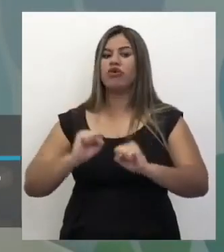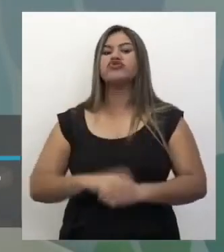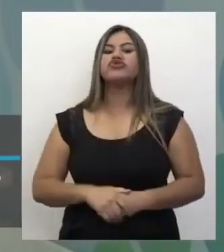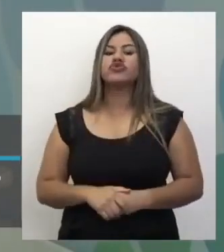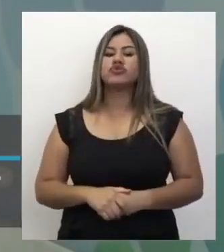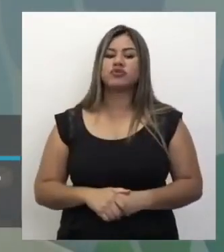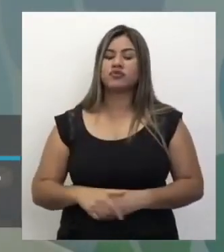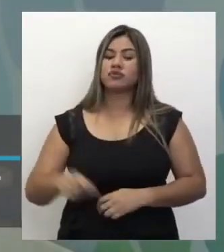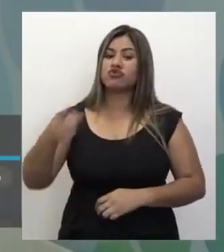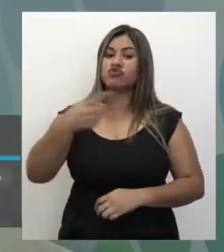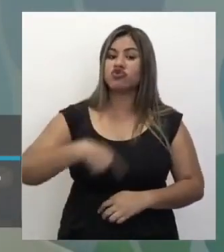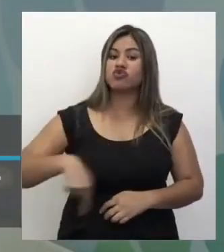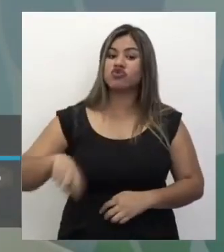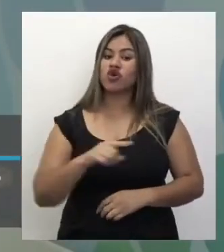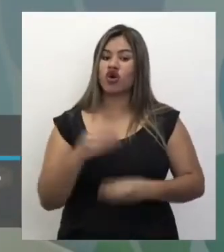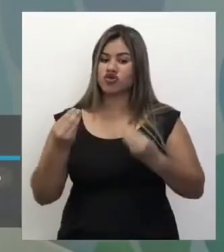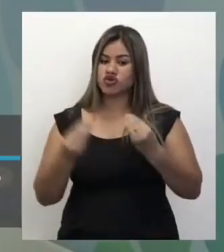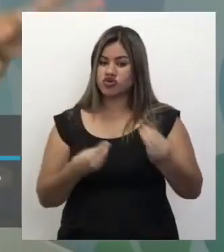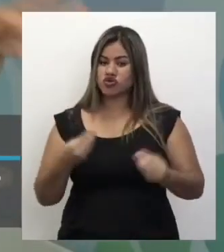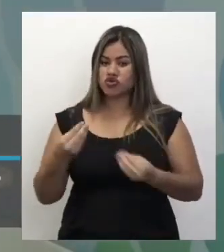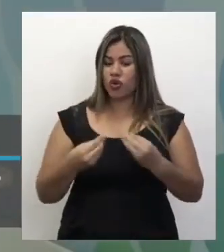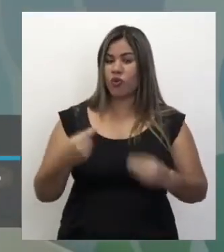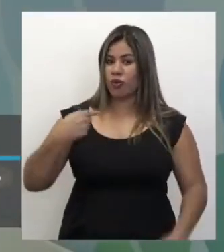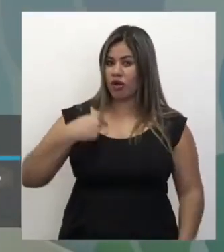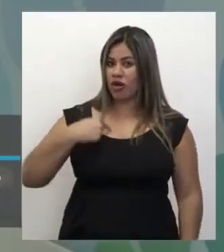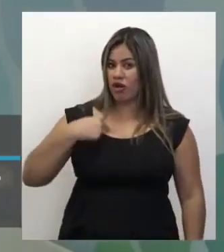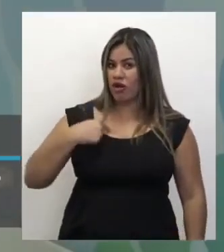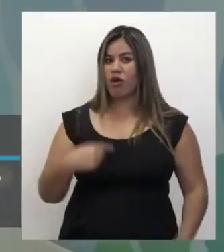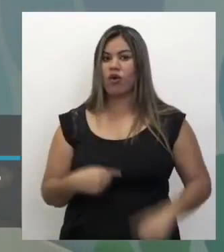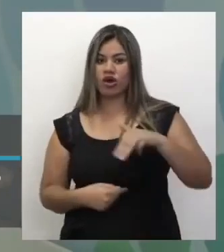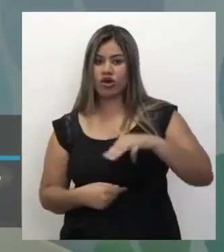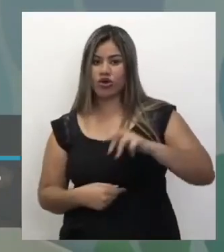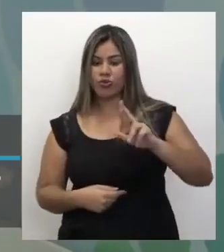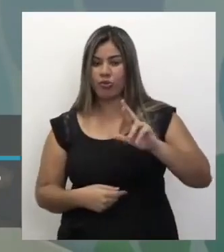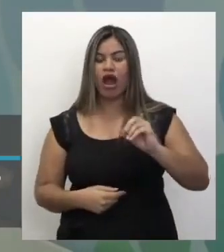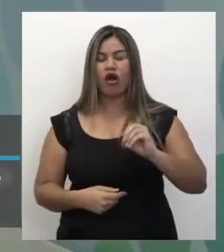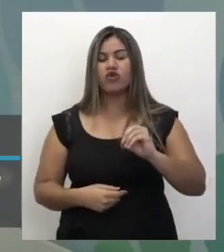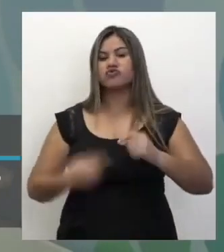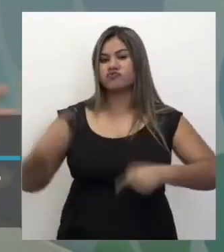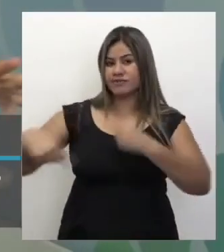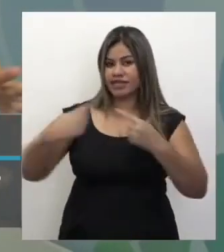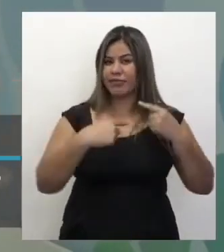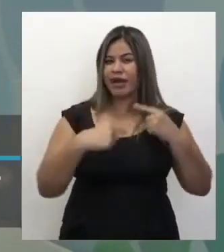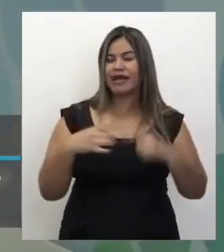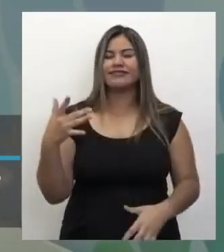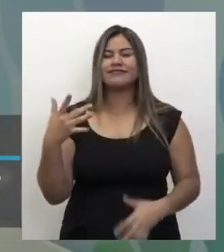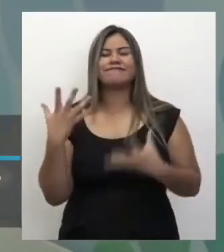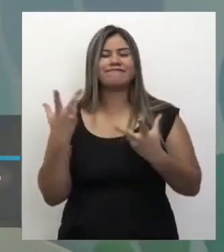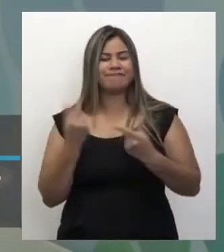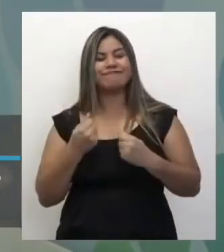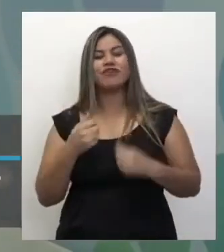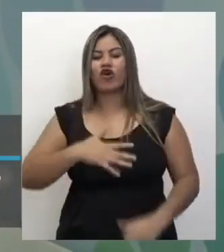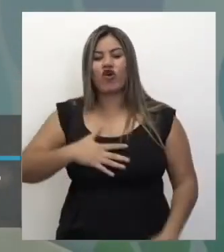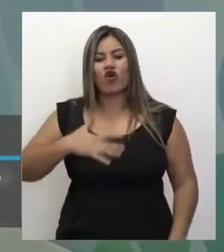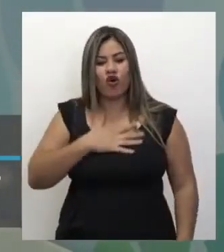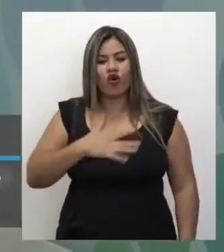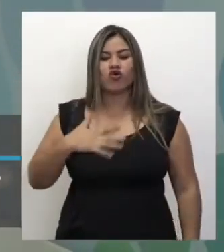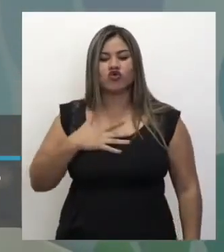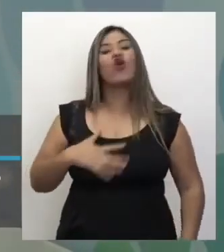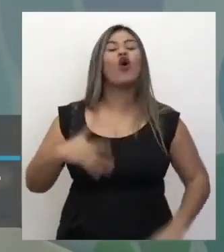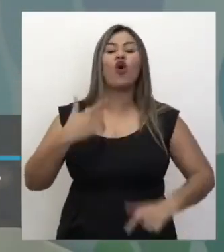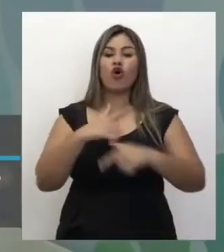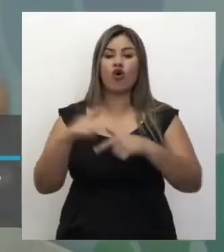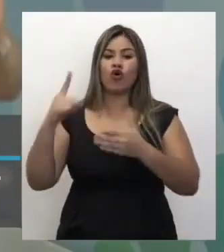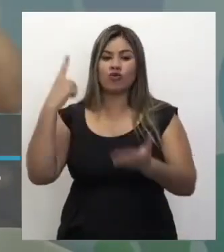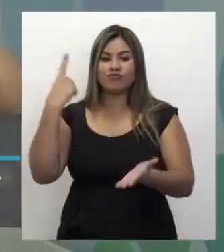porque nós tivemos, né, eu e o professor Mauro, aquele debate literário, que foi uma delícia, foi maravilhoso, eu logo programo um outro,